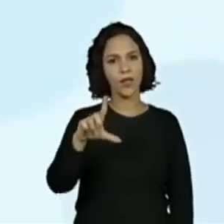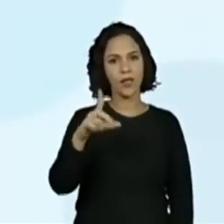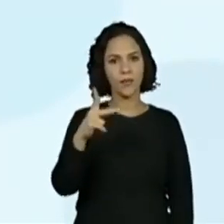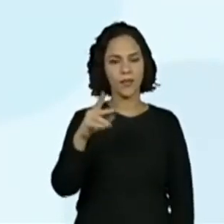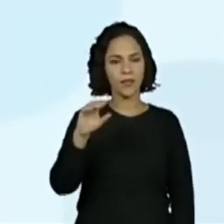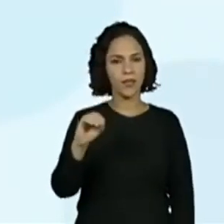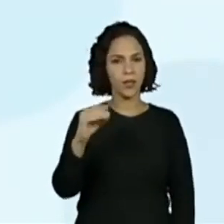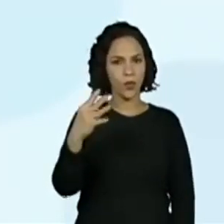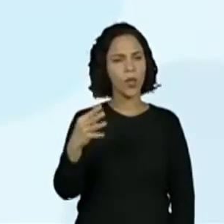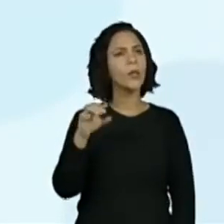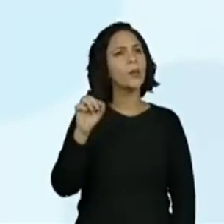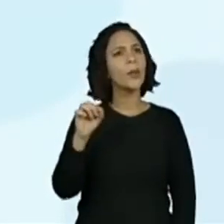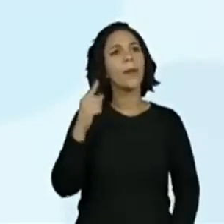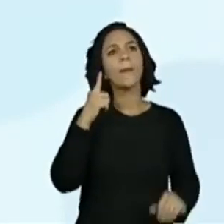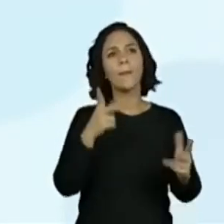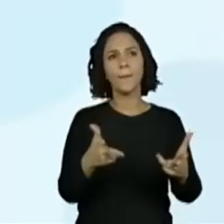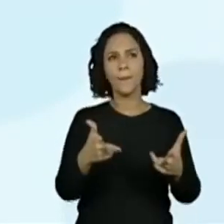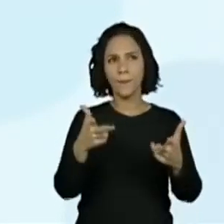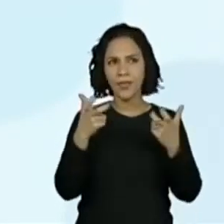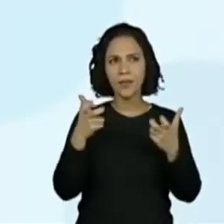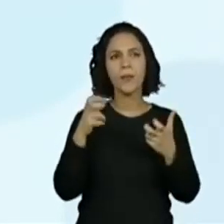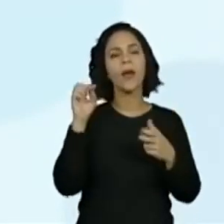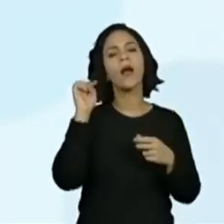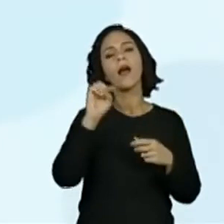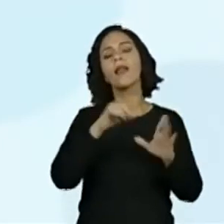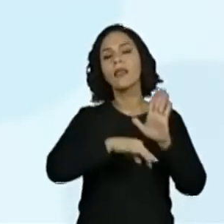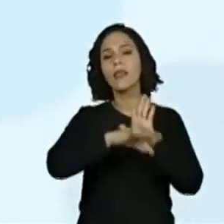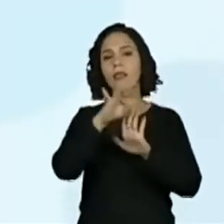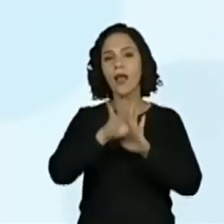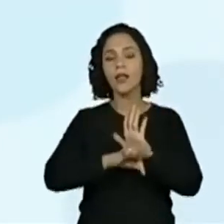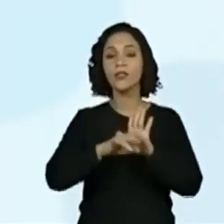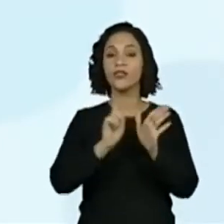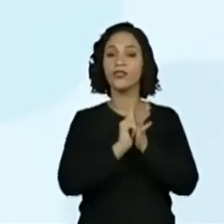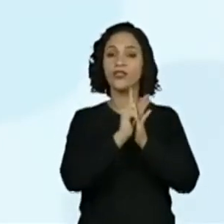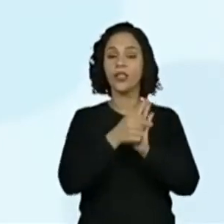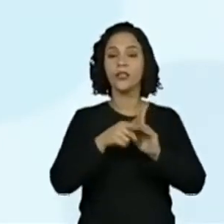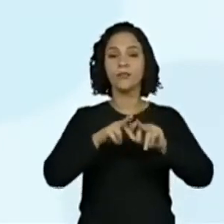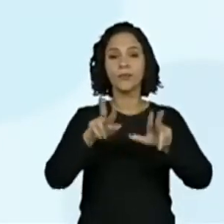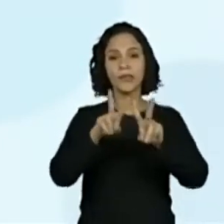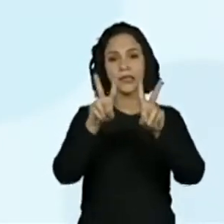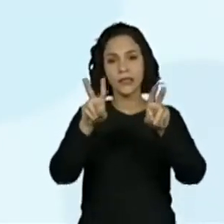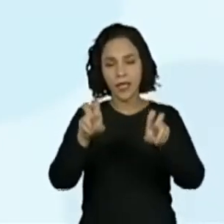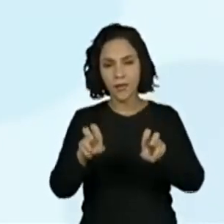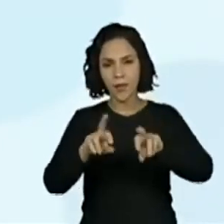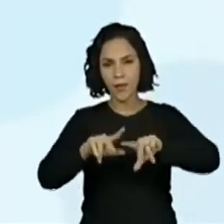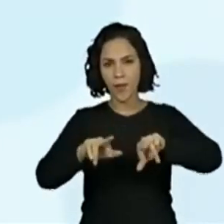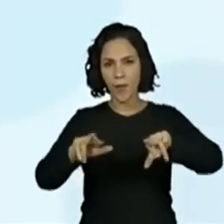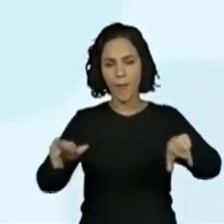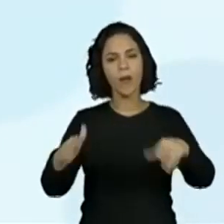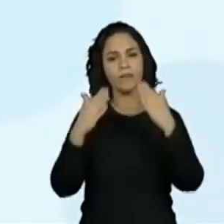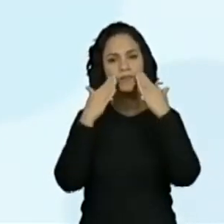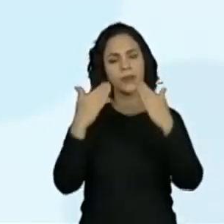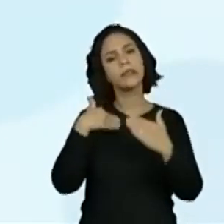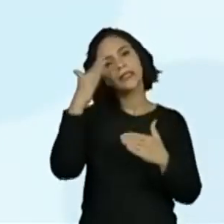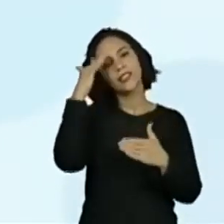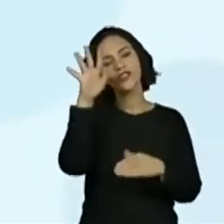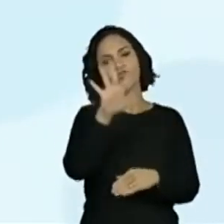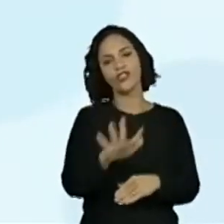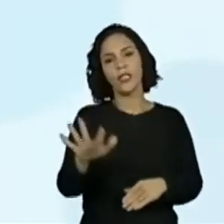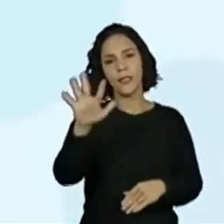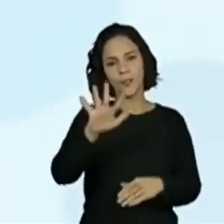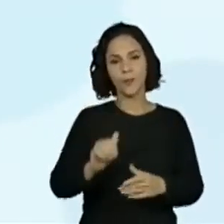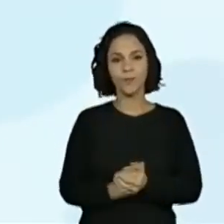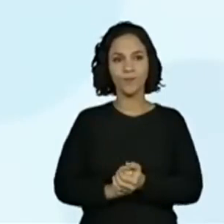EF35LP04. Identificar a ideia central de textos de diferentes gêneros, assunto, tema, demonstrando compreensão